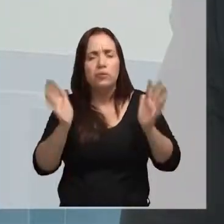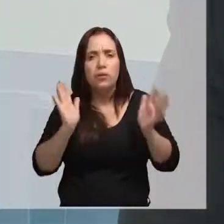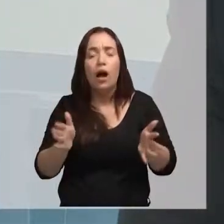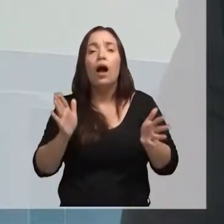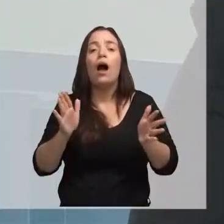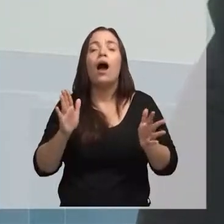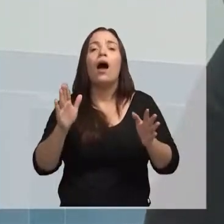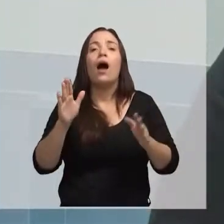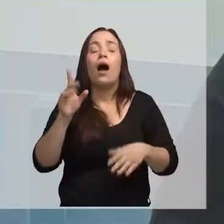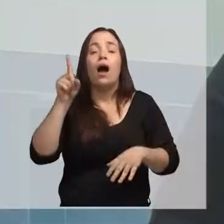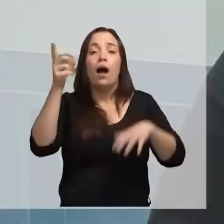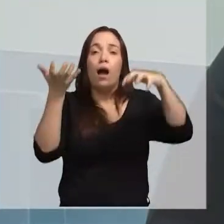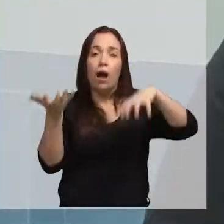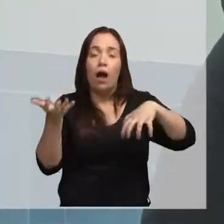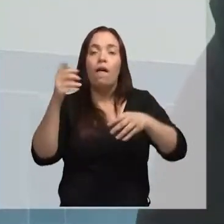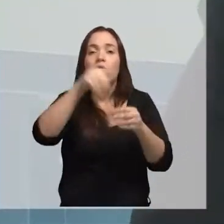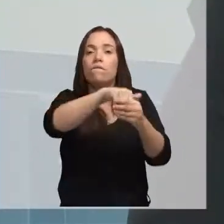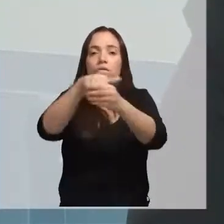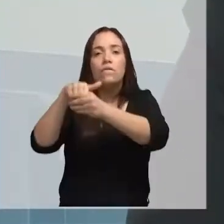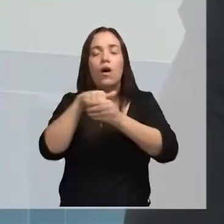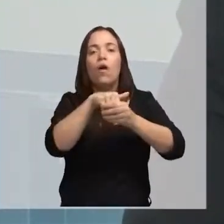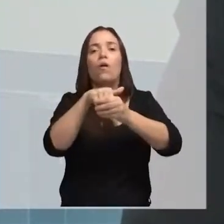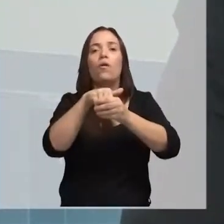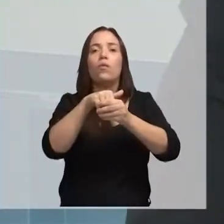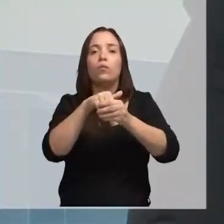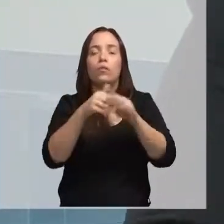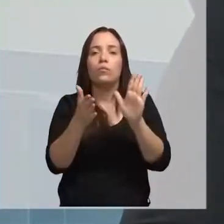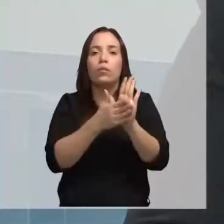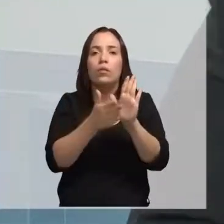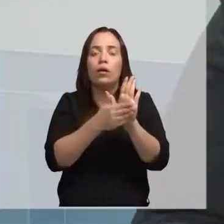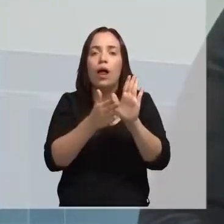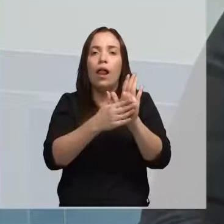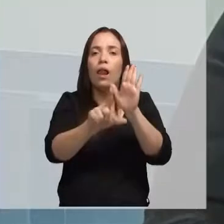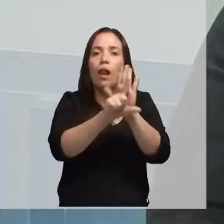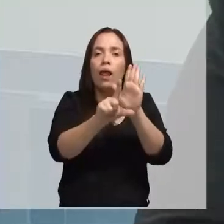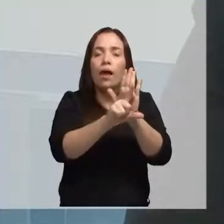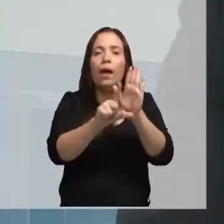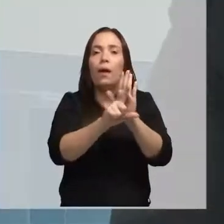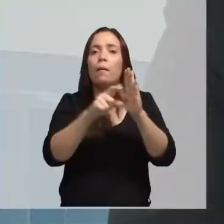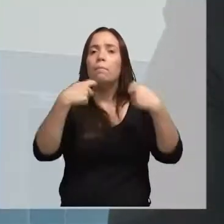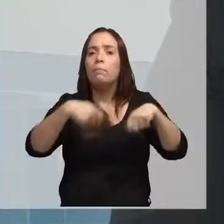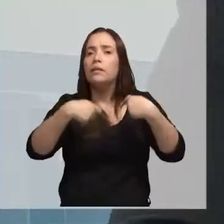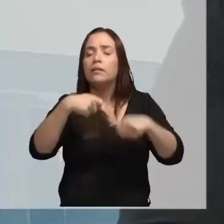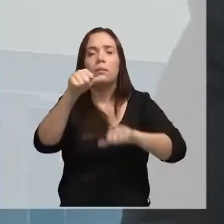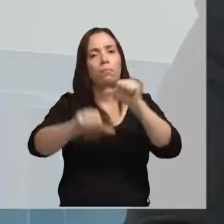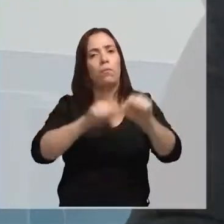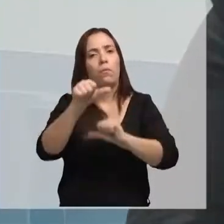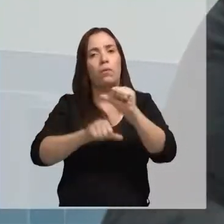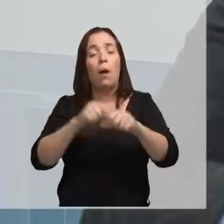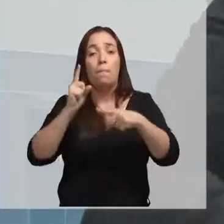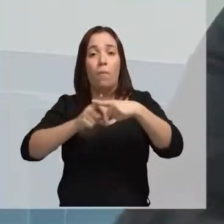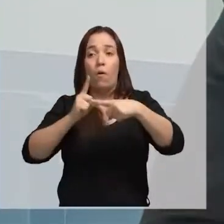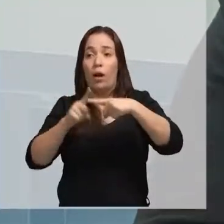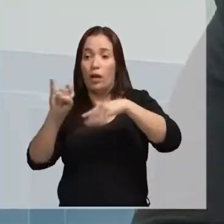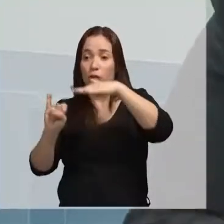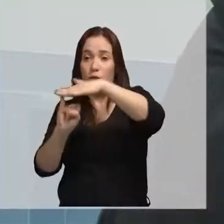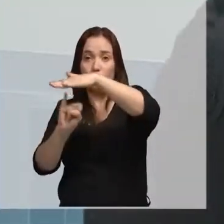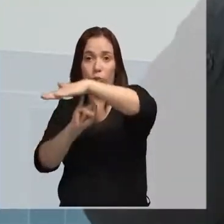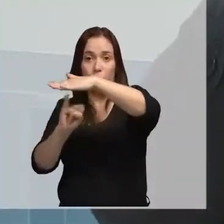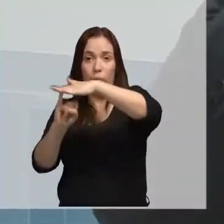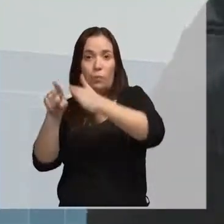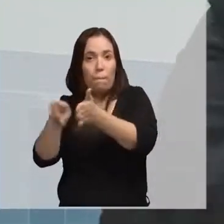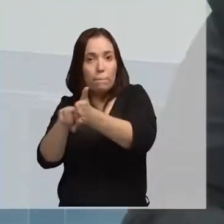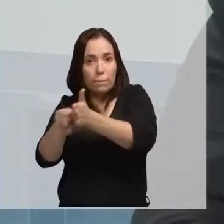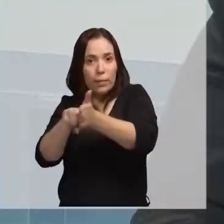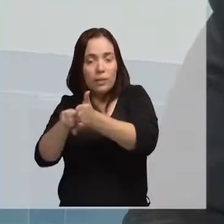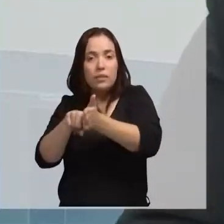constitucionais no Congresso para acabar com essa farra, né, Luiz? Os institutos de pesquisa querem ganhar dinheiro. E eles apostam numa coisa que eu já expliquei aqui. O povo